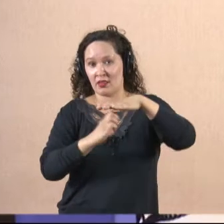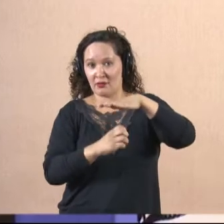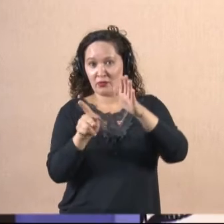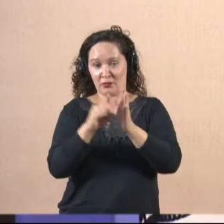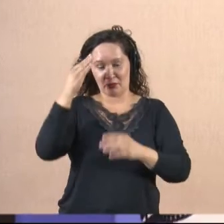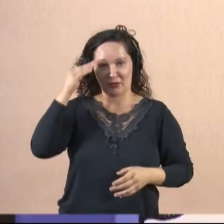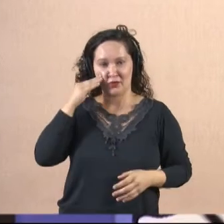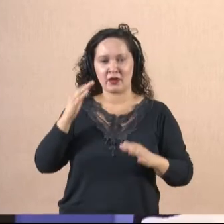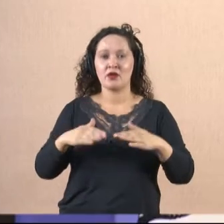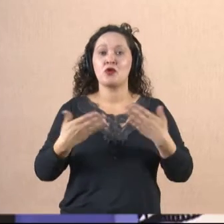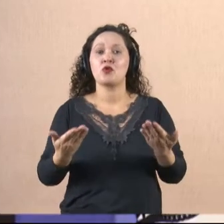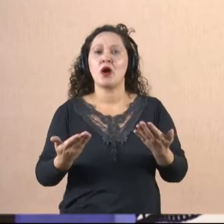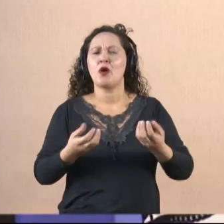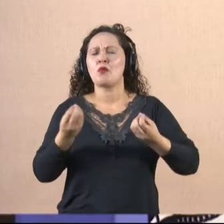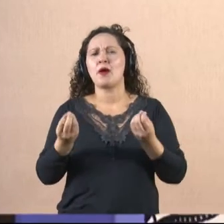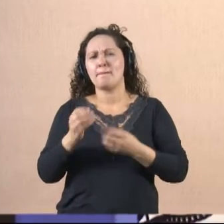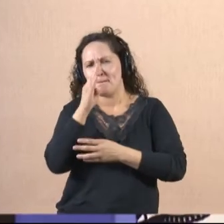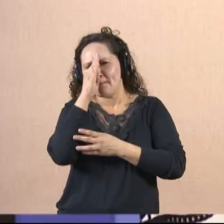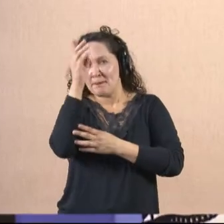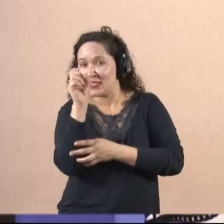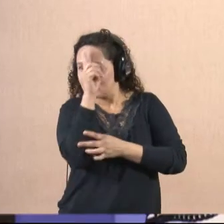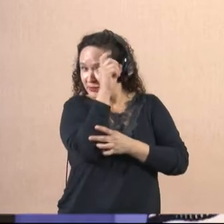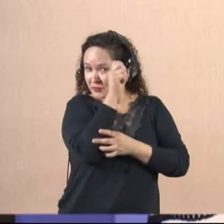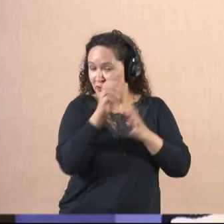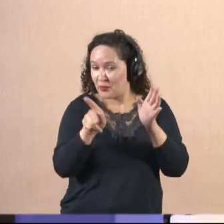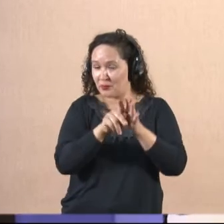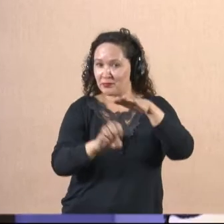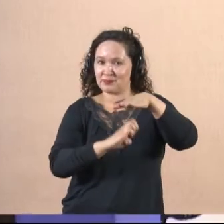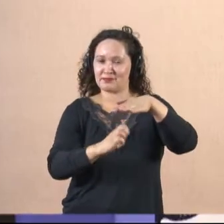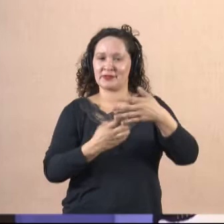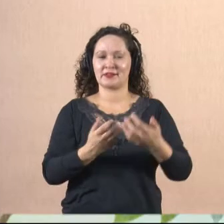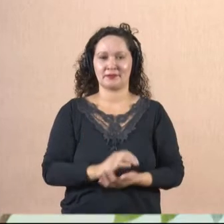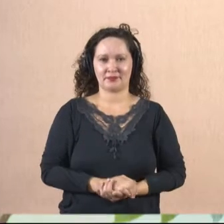empresas coreanas e quais têm sido as principais dificuldades delas